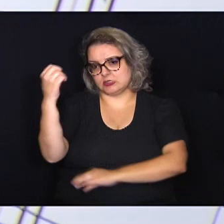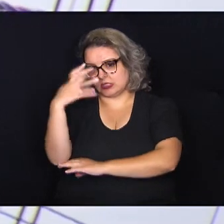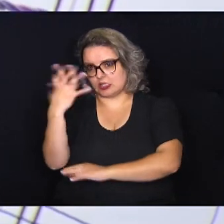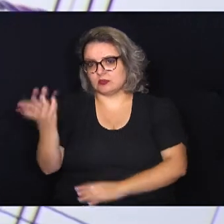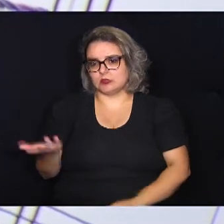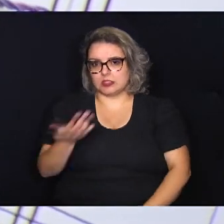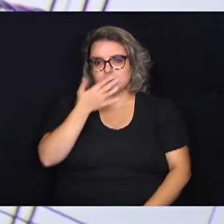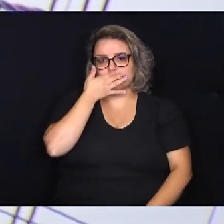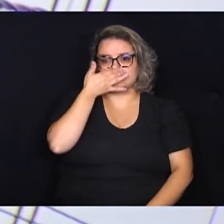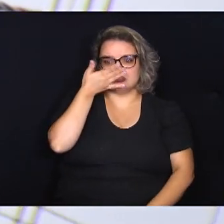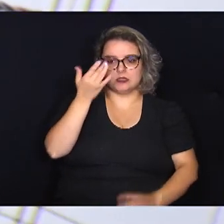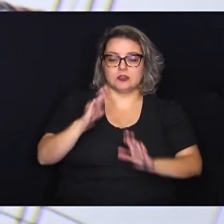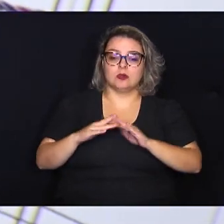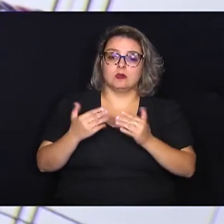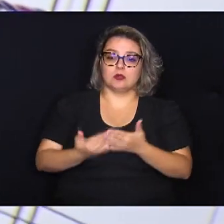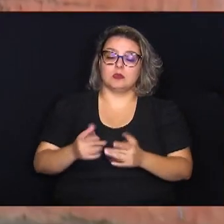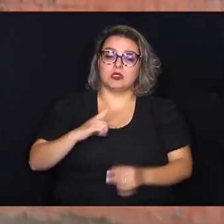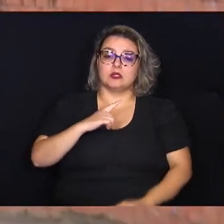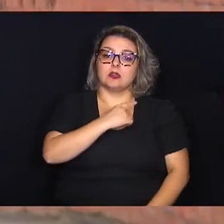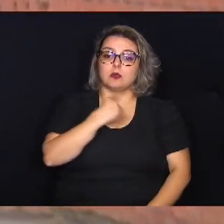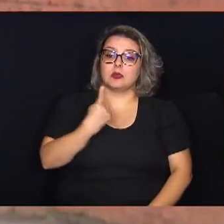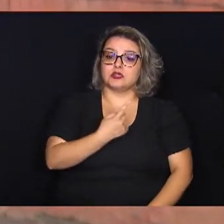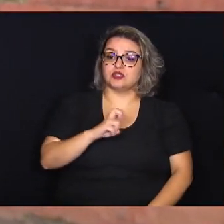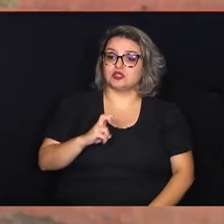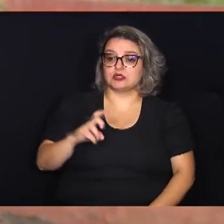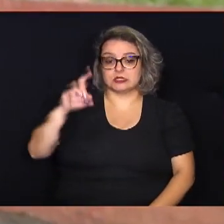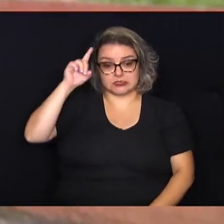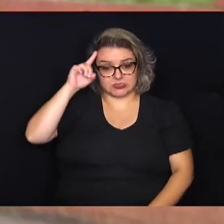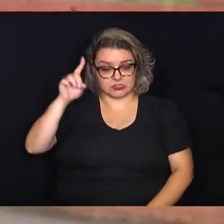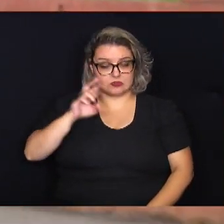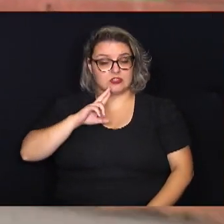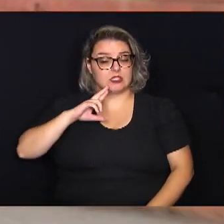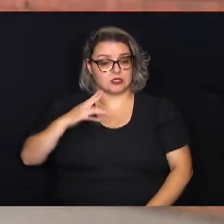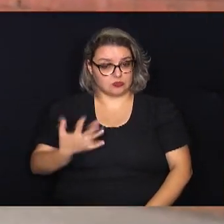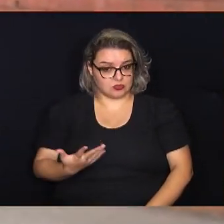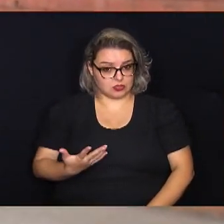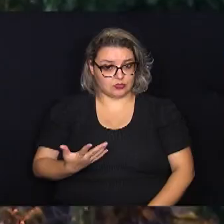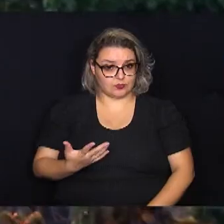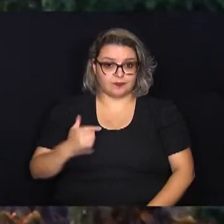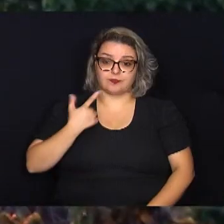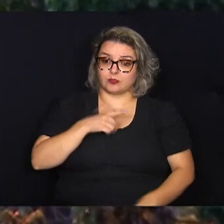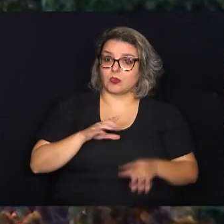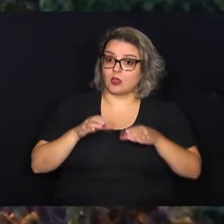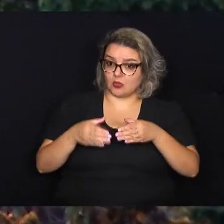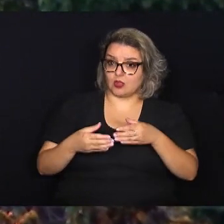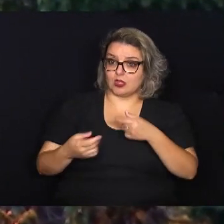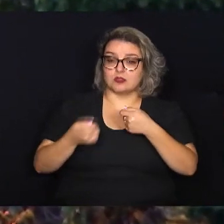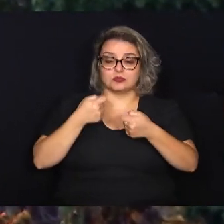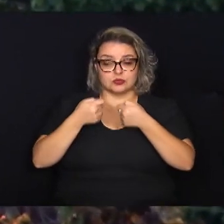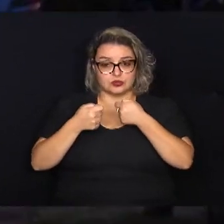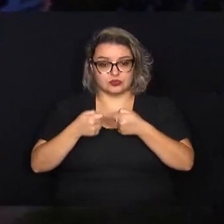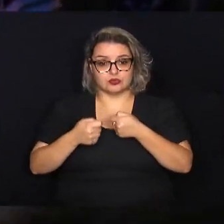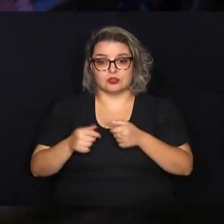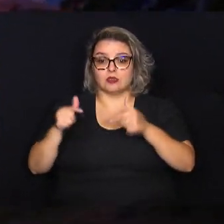O requerimento tem um prazo de até 15 dias para ser resolvido. Nossa equipe de reportagem